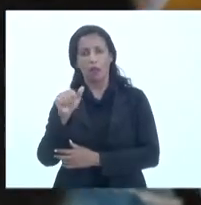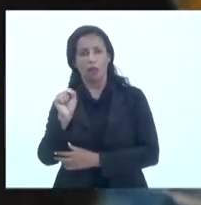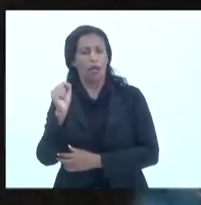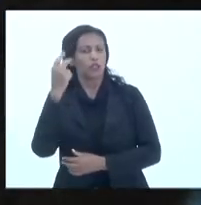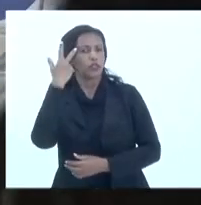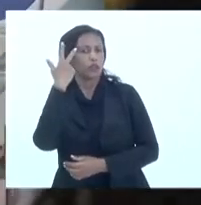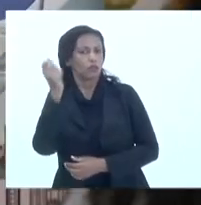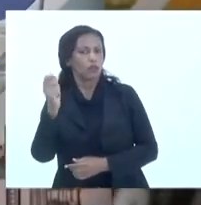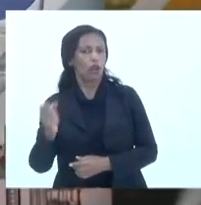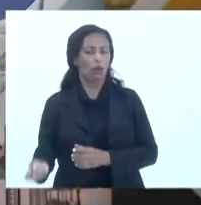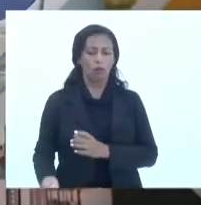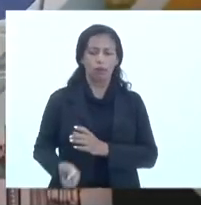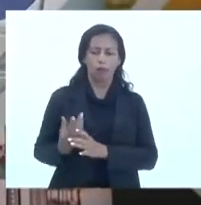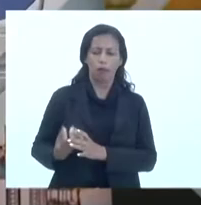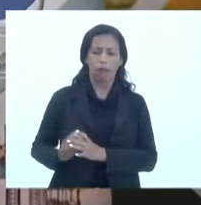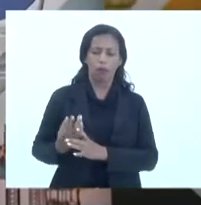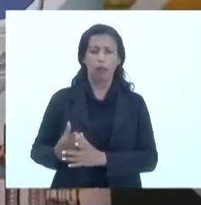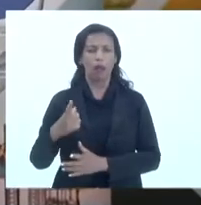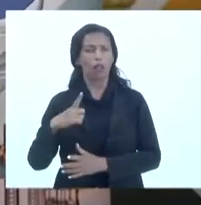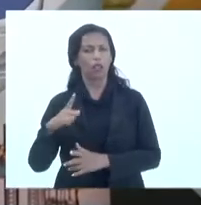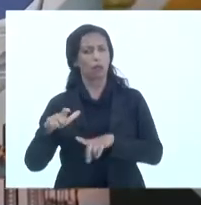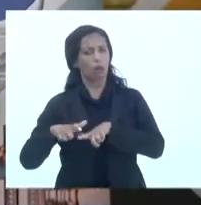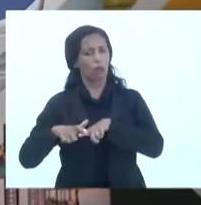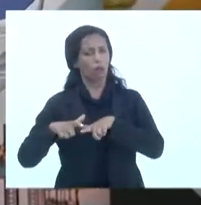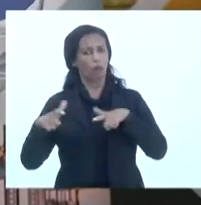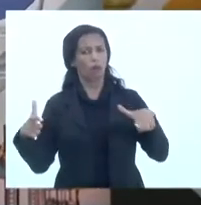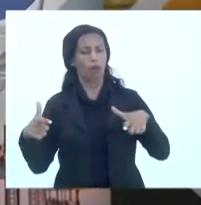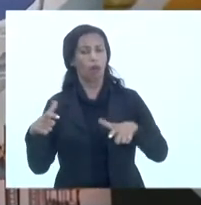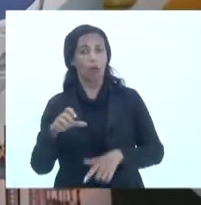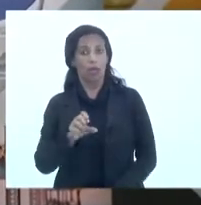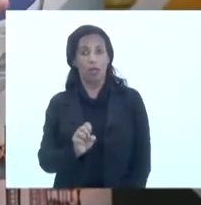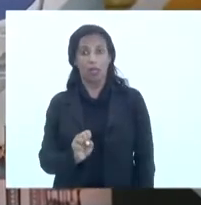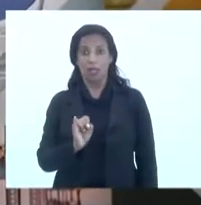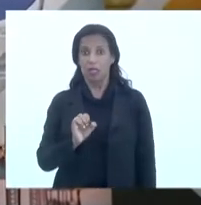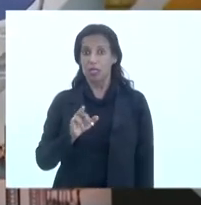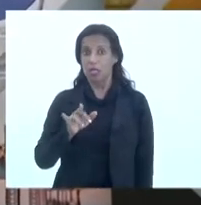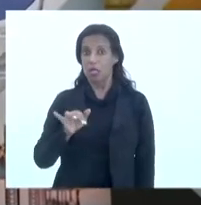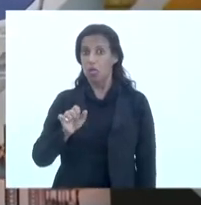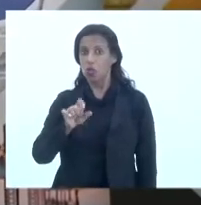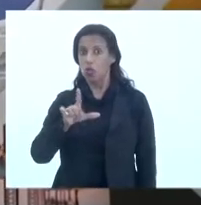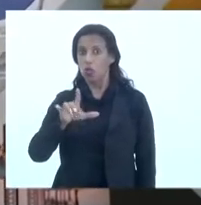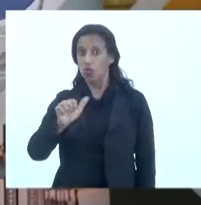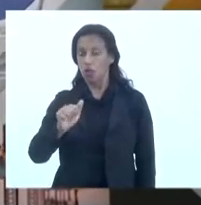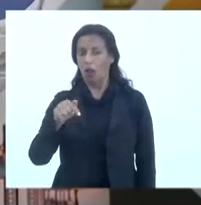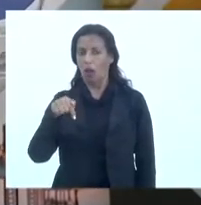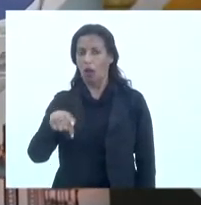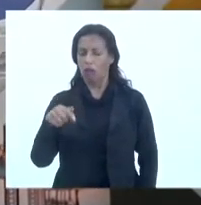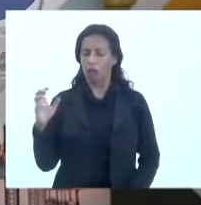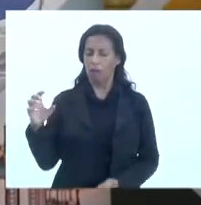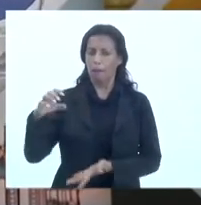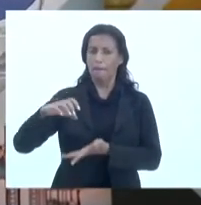do país. Nós temos as maiores siderúrgicas instaladas aqui no nosso estado. Temos o segundo maior